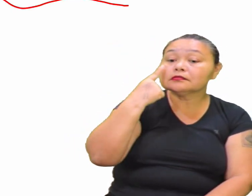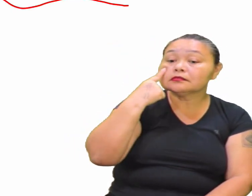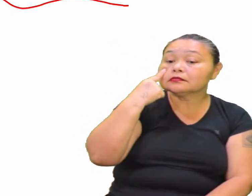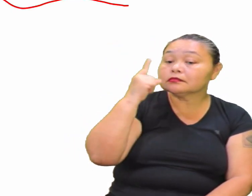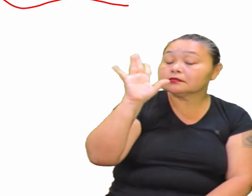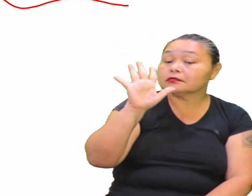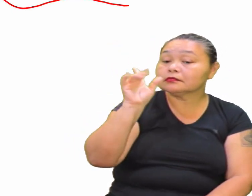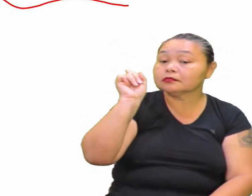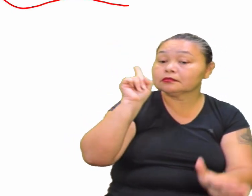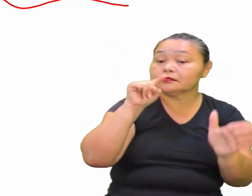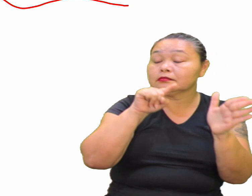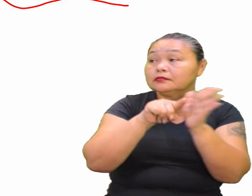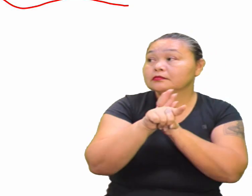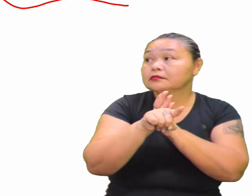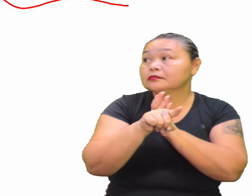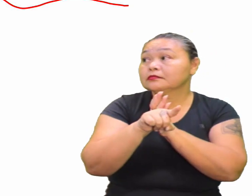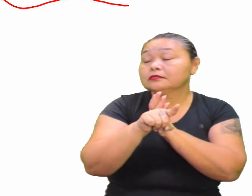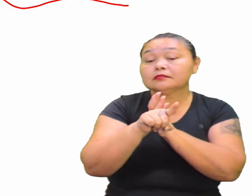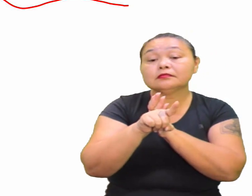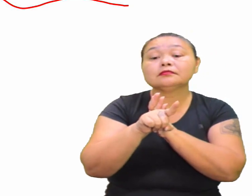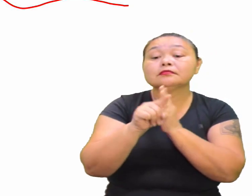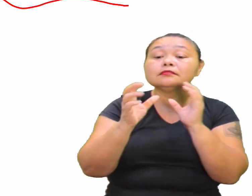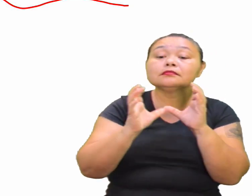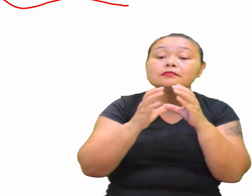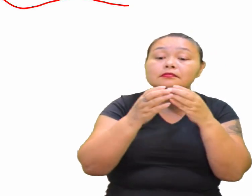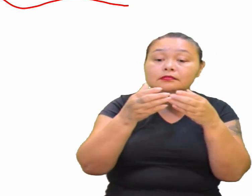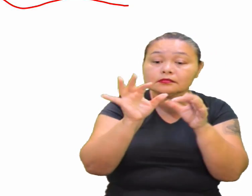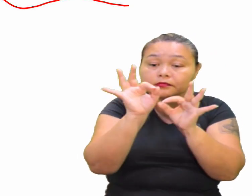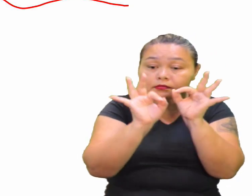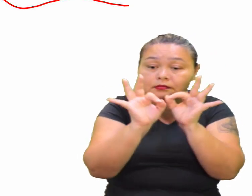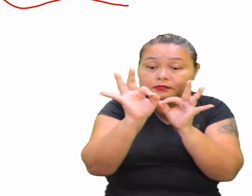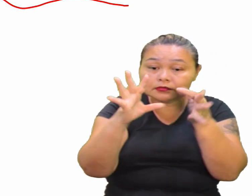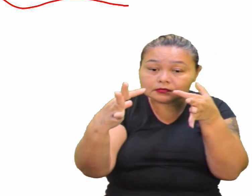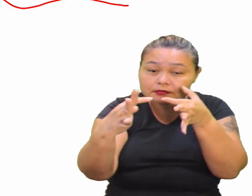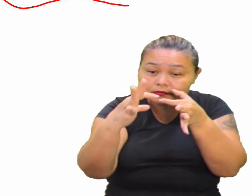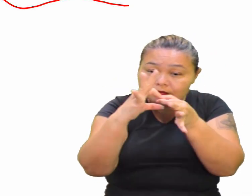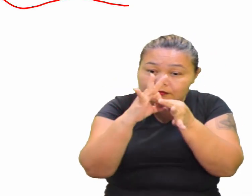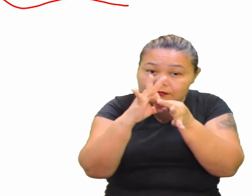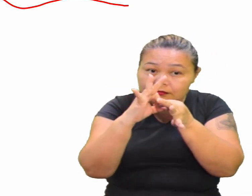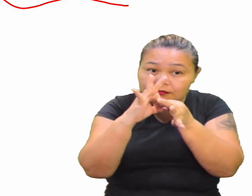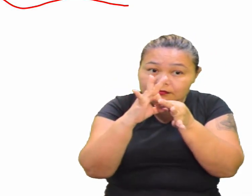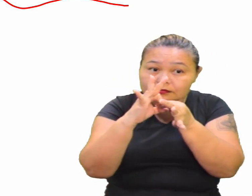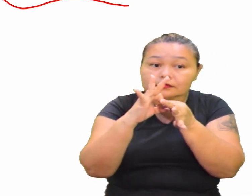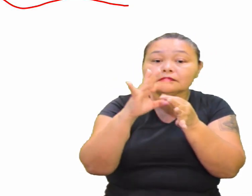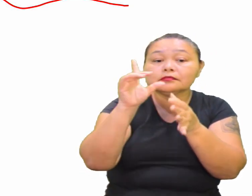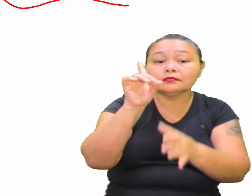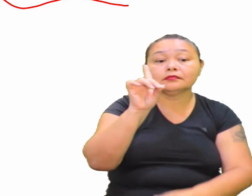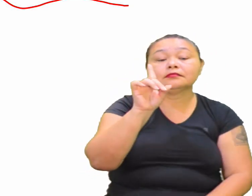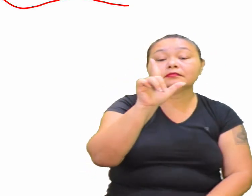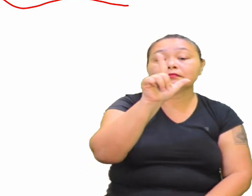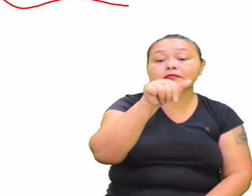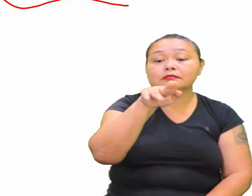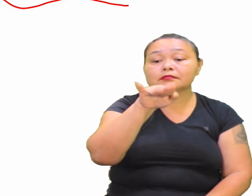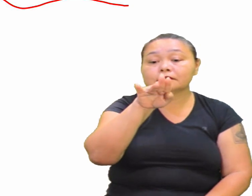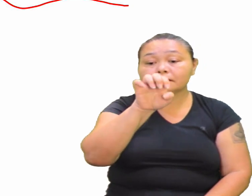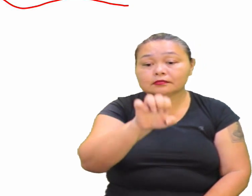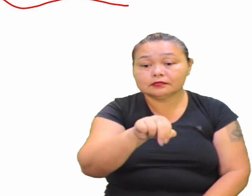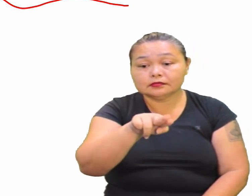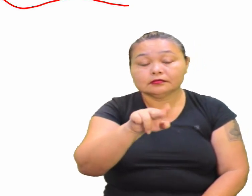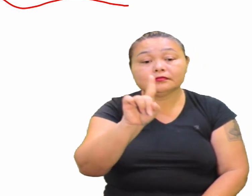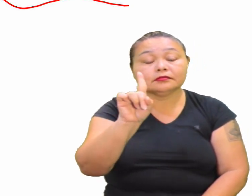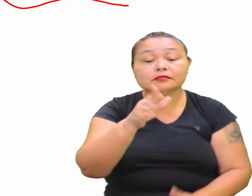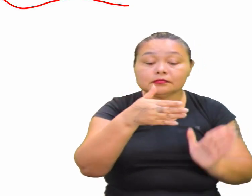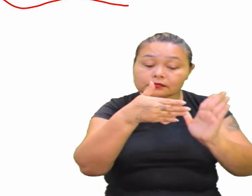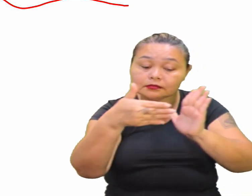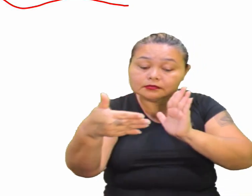observarem algumas questões aí, organismos pioneiros já associam a líquens e a fase que a